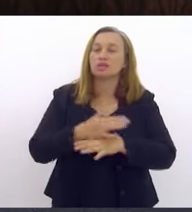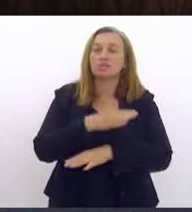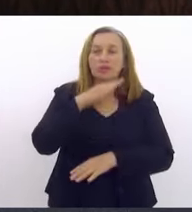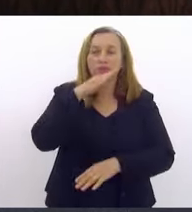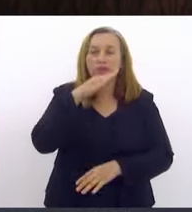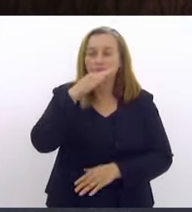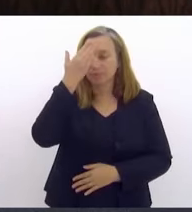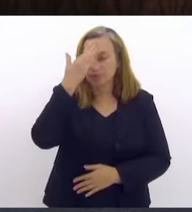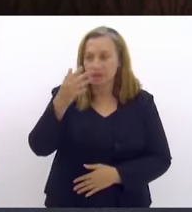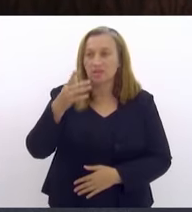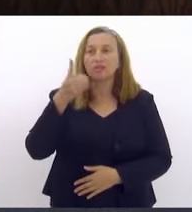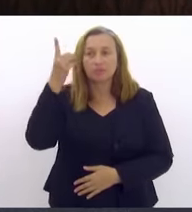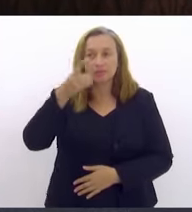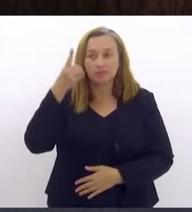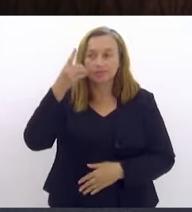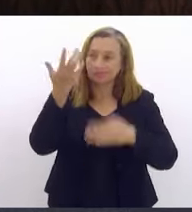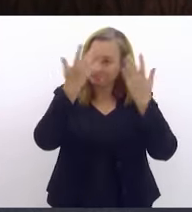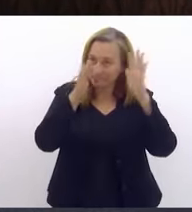deputado.